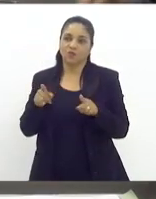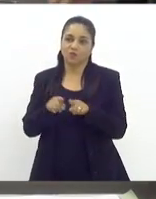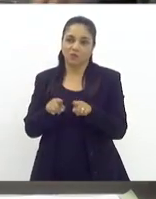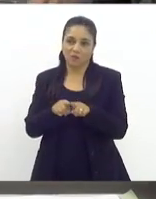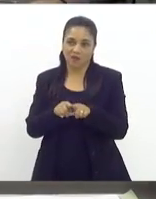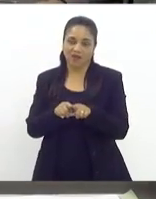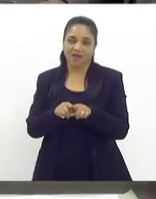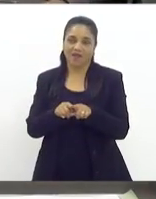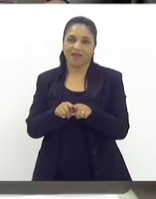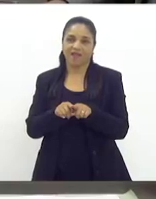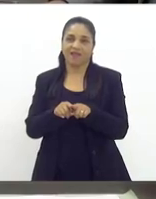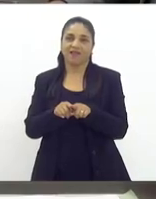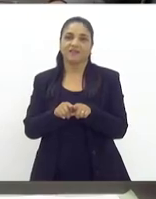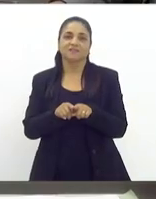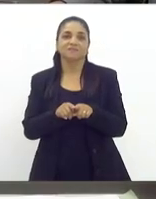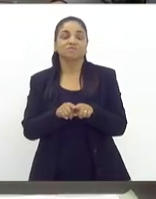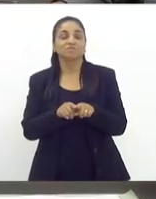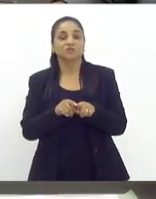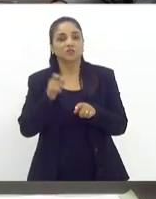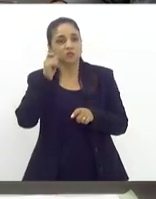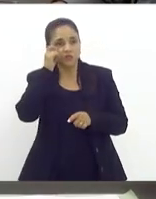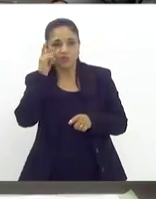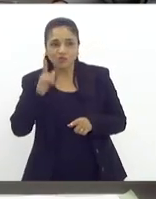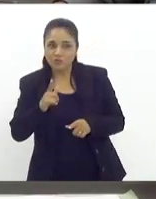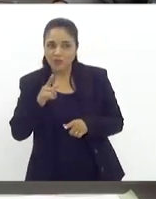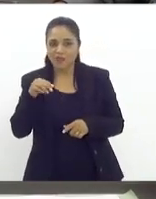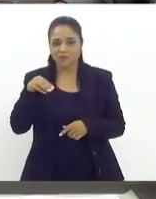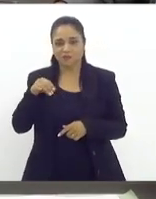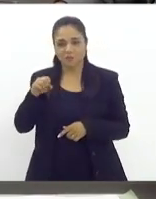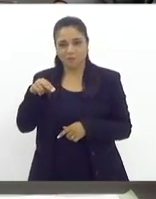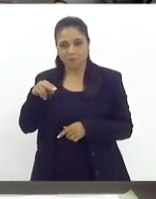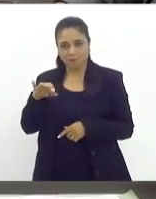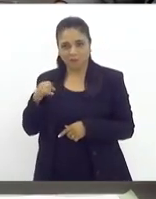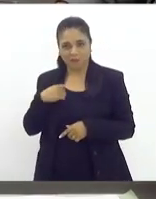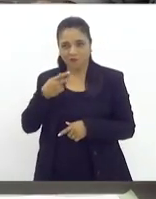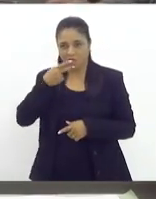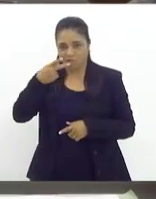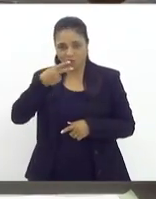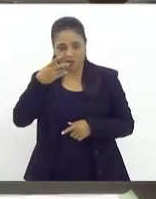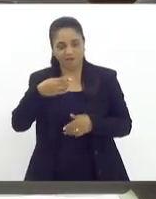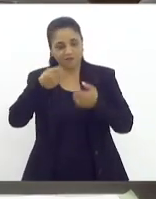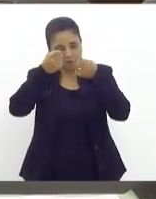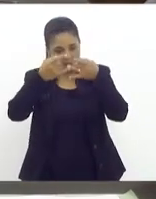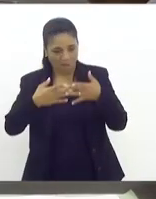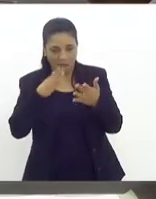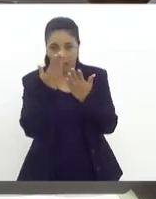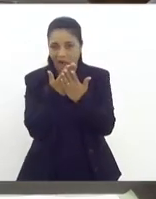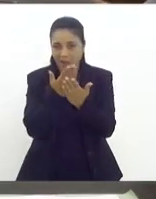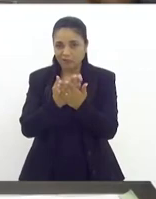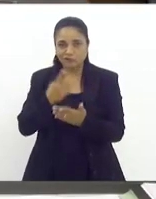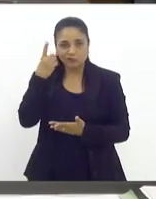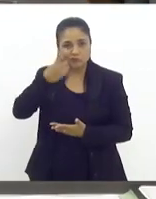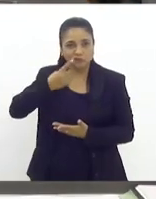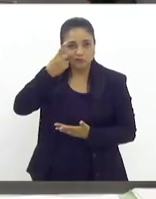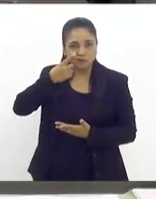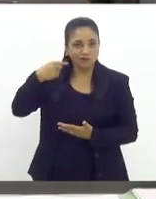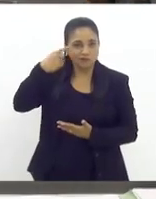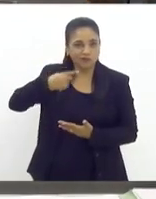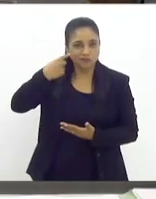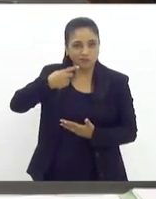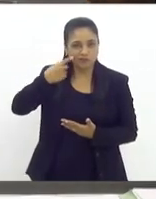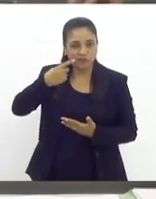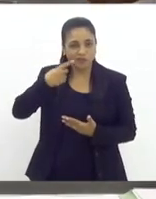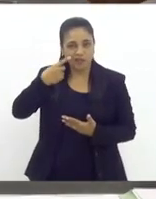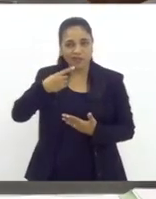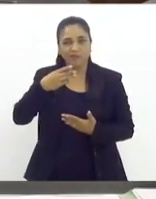vistas, é para que não desperte a vontade do deputado Vinícius Cozzolino falar e dar uma aula de direito constitucional, citando 35 jurisprudências do